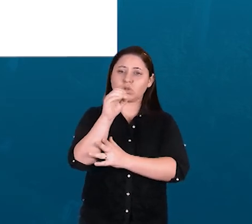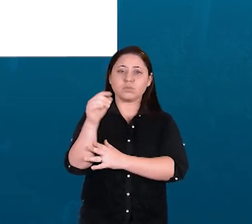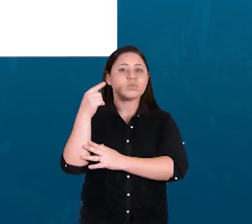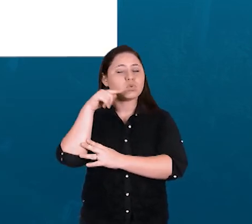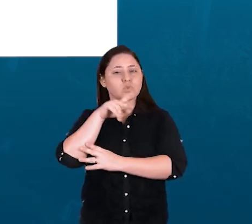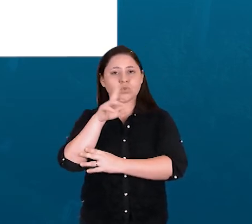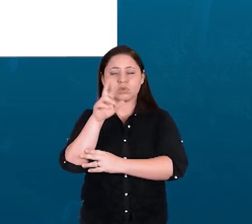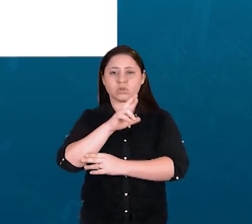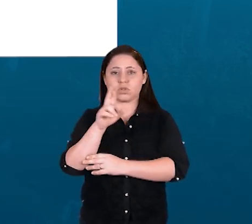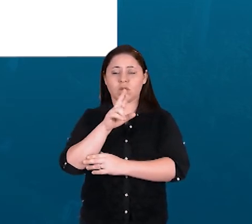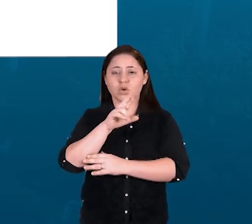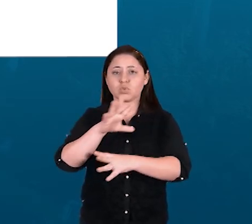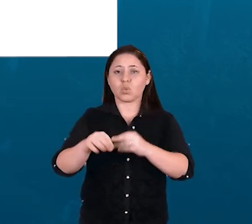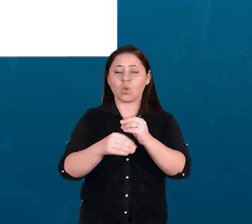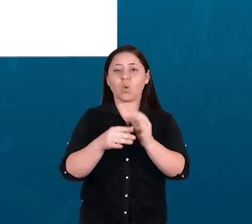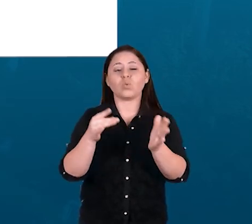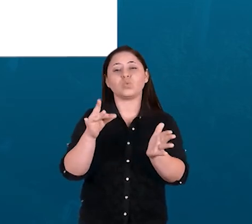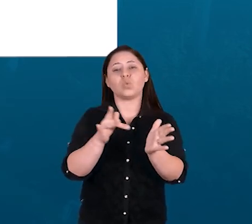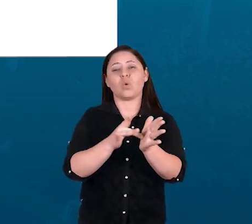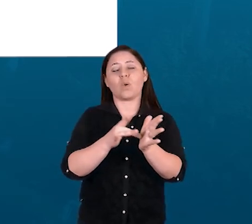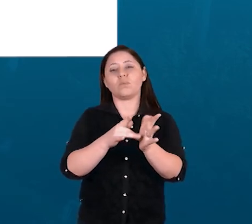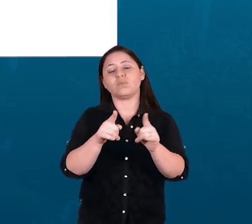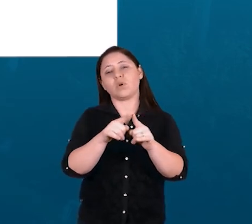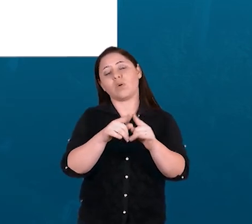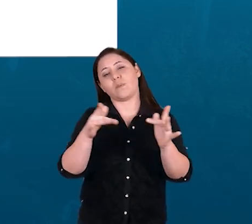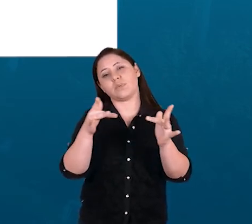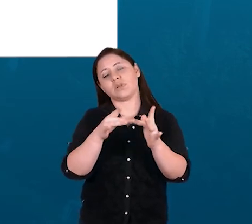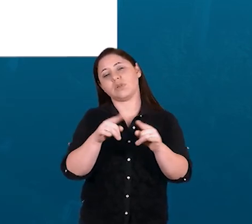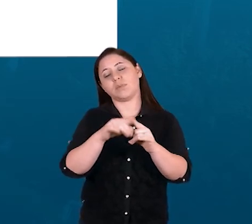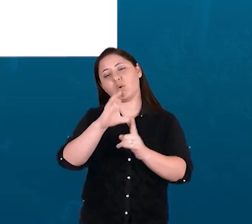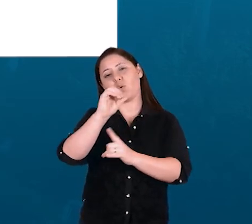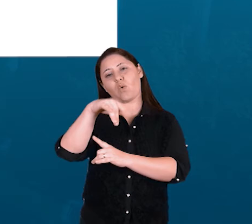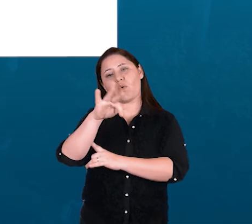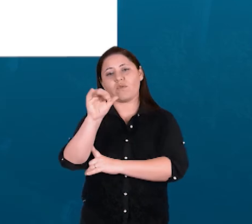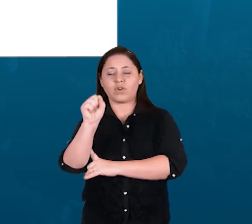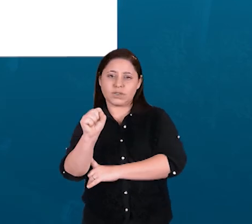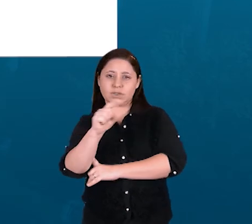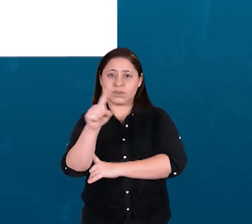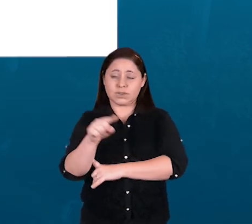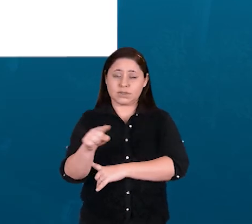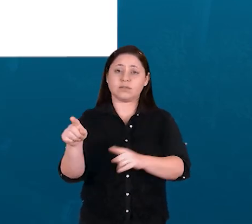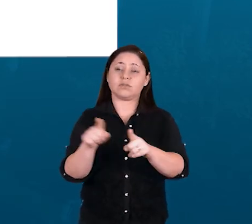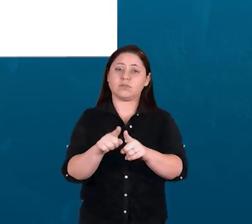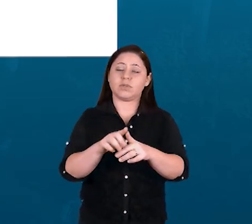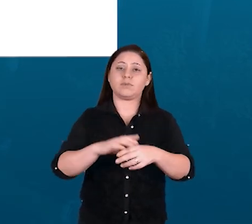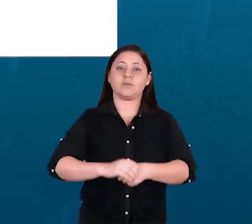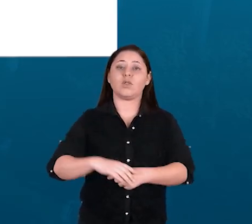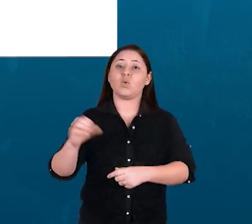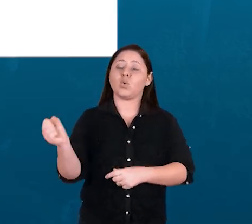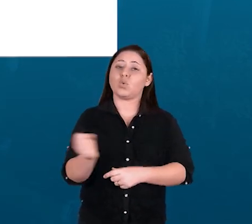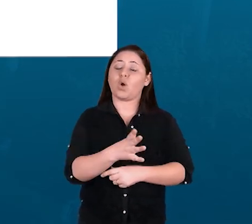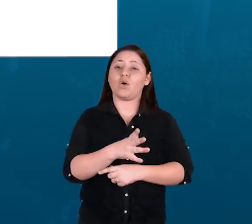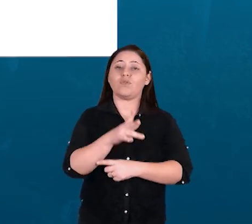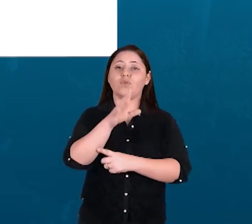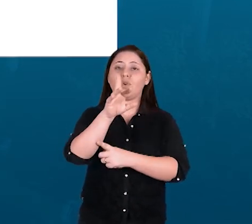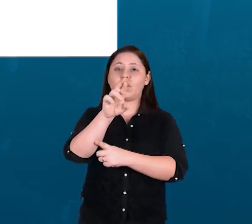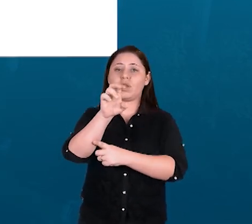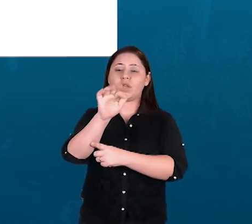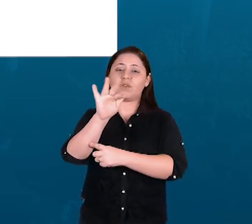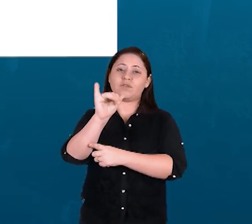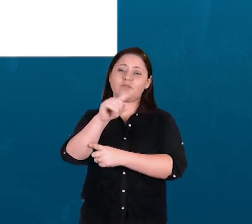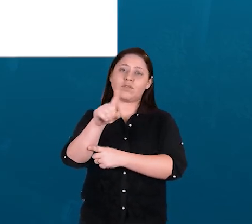2.000, com base em convênio do Conselho Nacional de Política Fazendária, o CONFAS. Uma nova edição do Refis deve